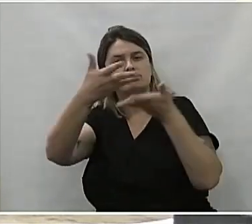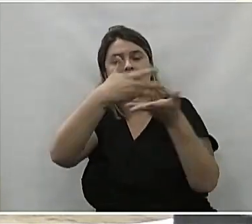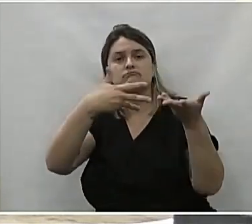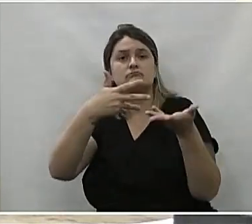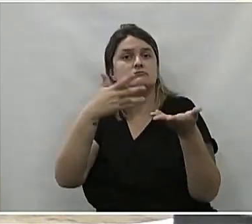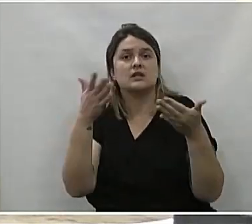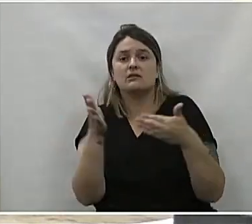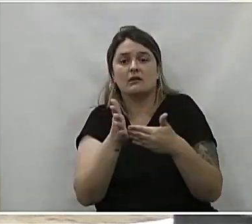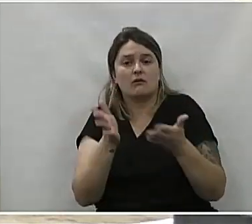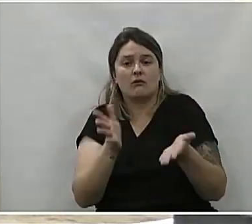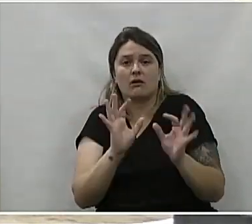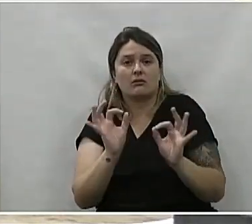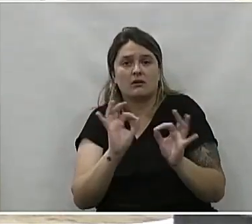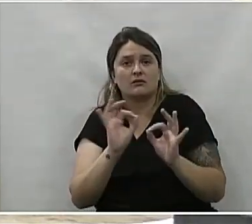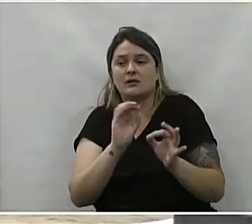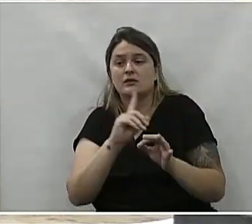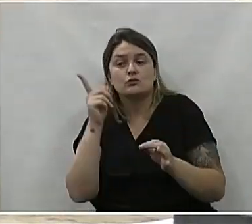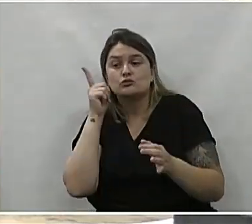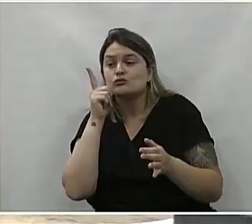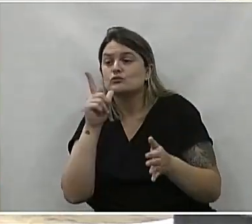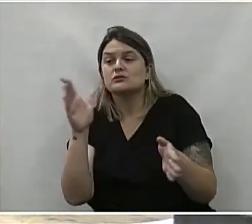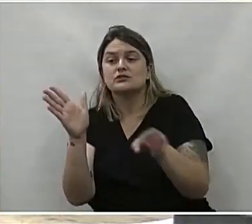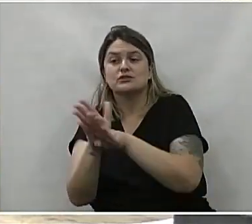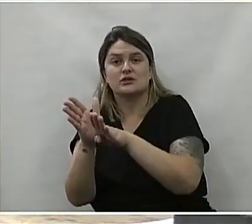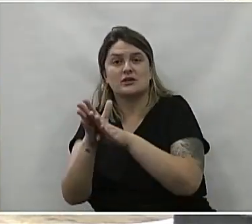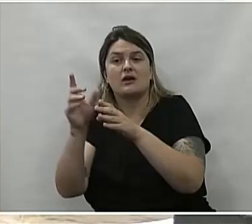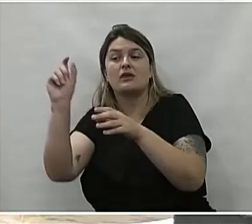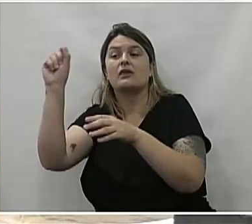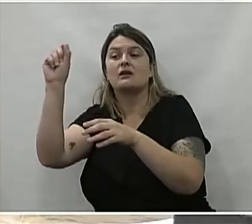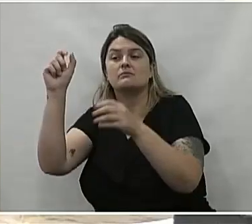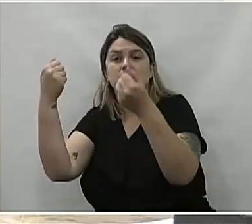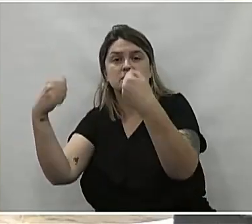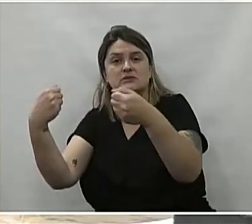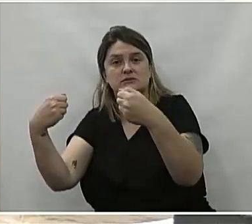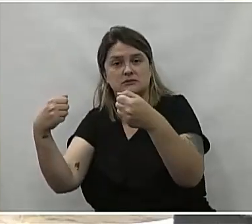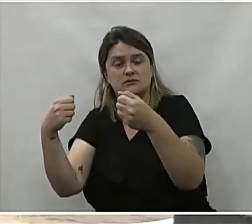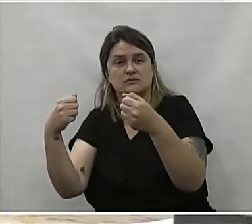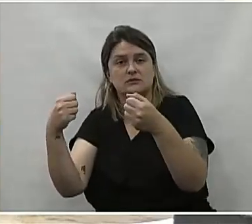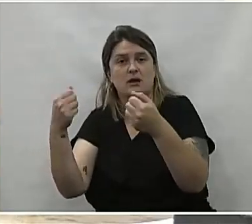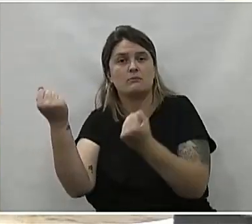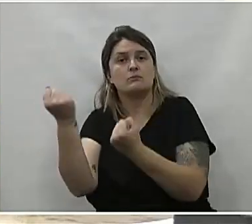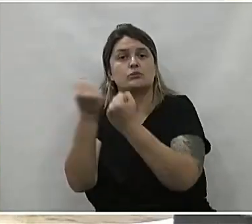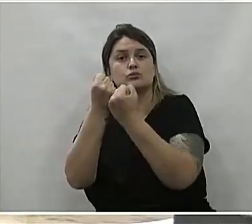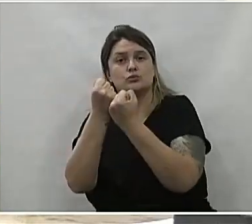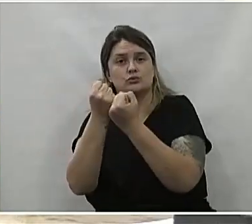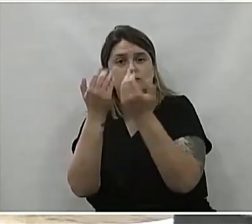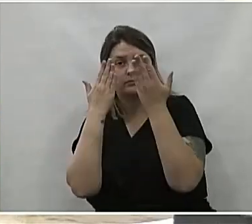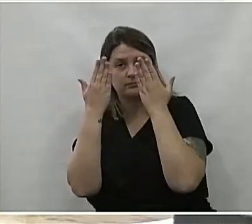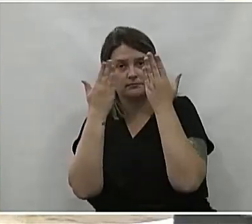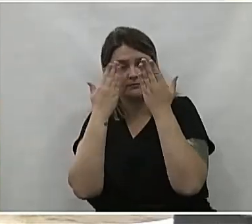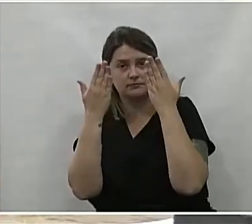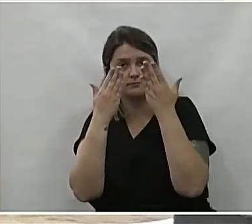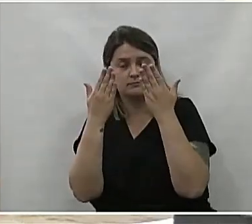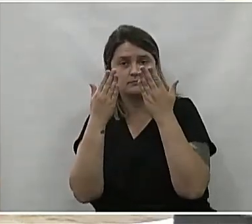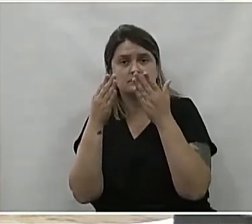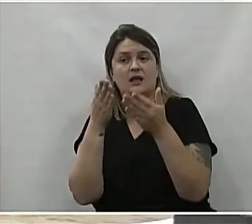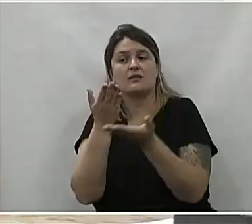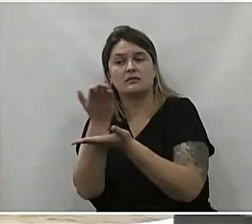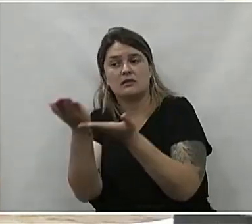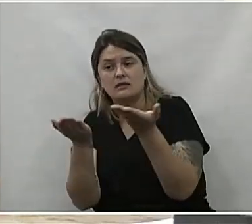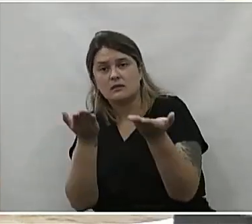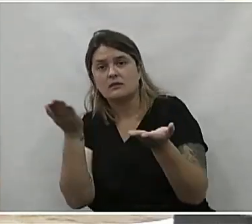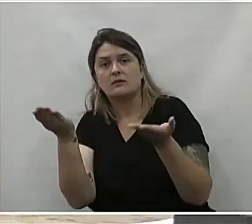infelizmente Não chega na ponta Que é as pessoas Que precisam De apoio psicológico De um